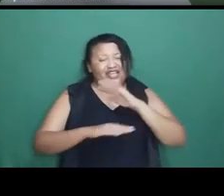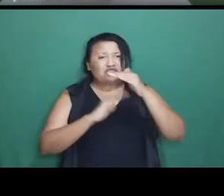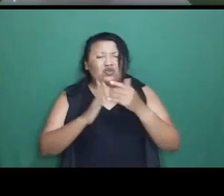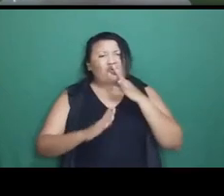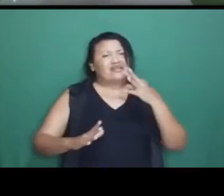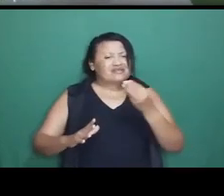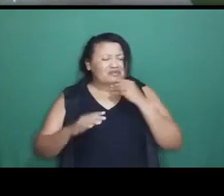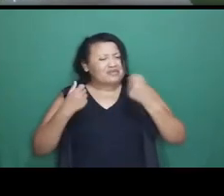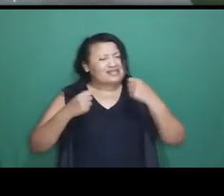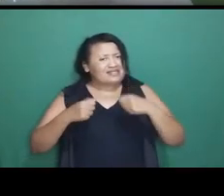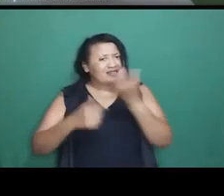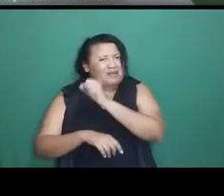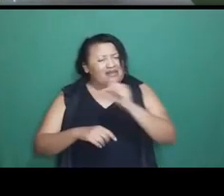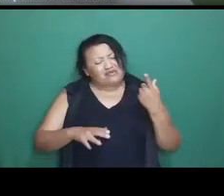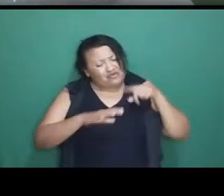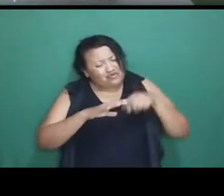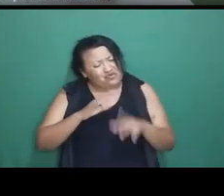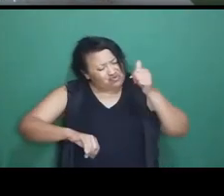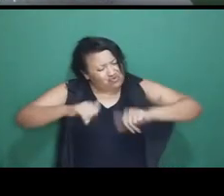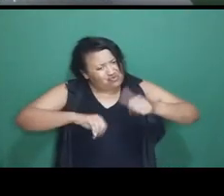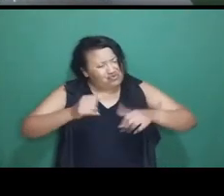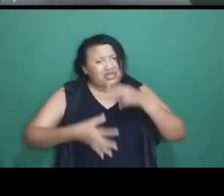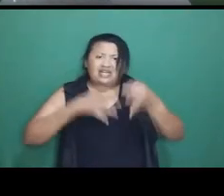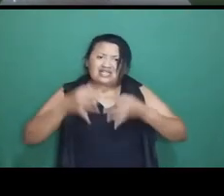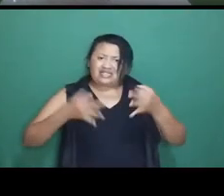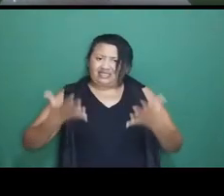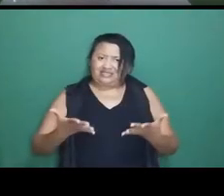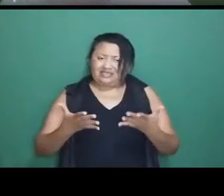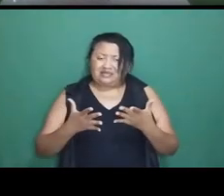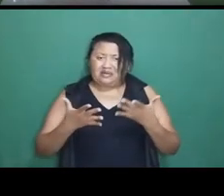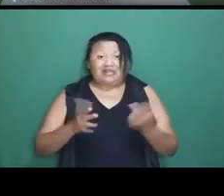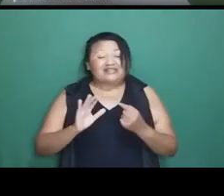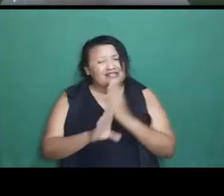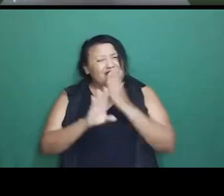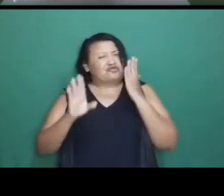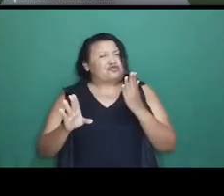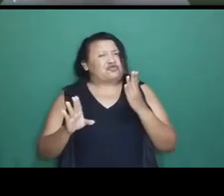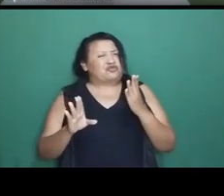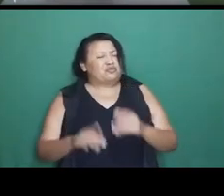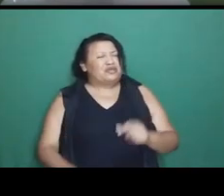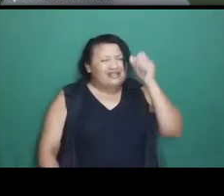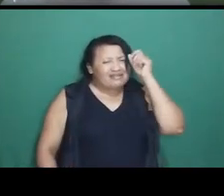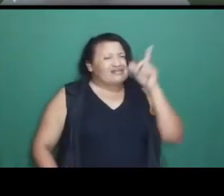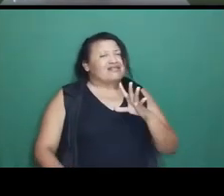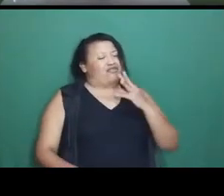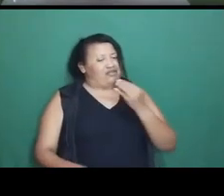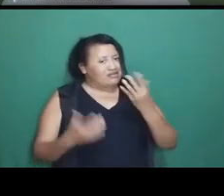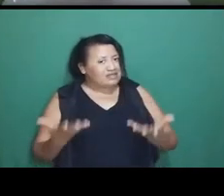tem que passar por uma profundando esse crítica para se descobrir o teor desse conhecimento